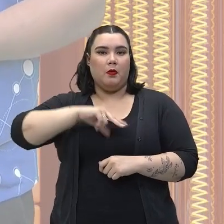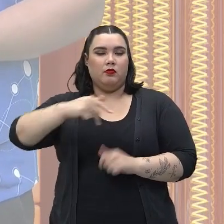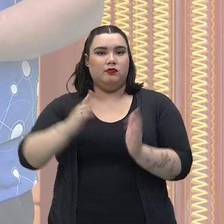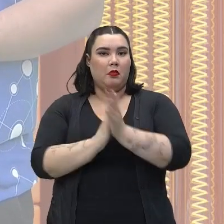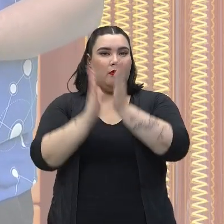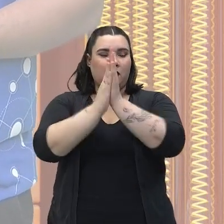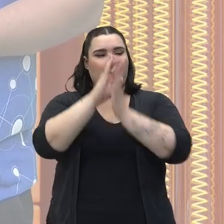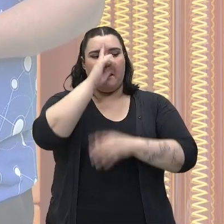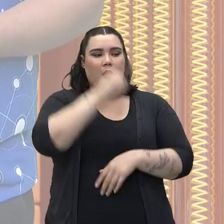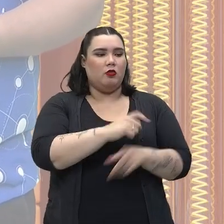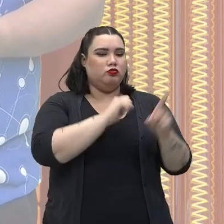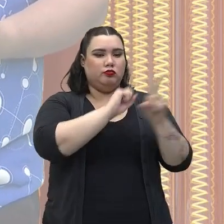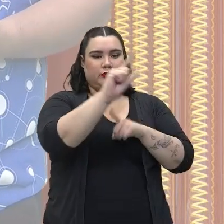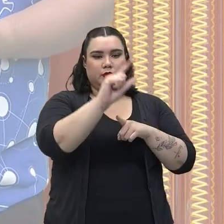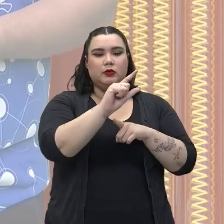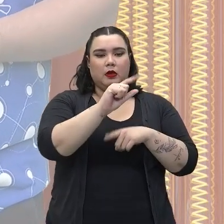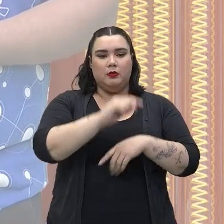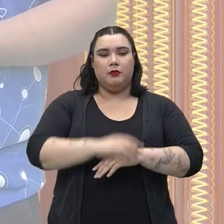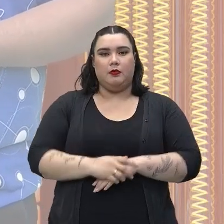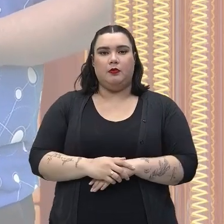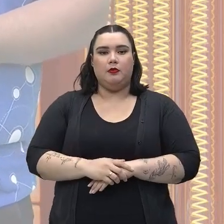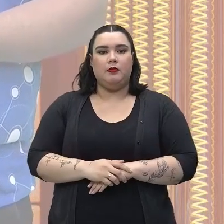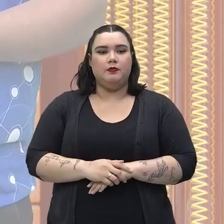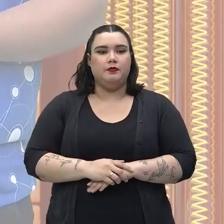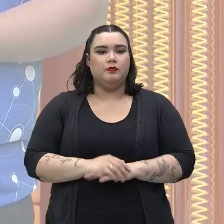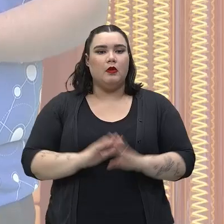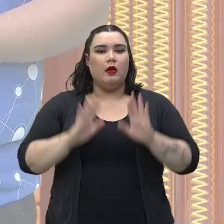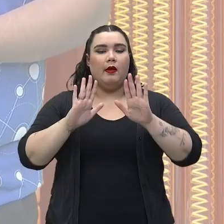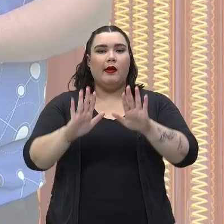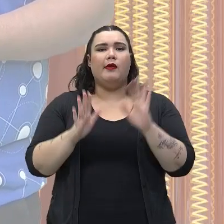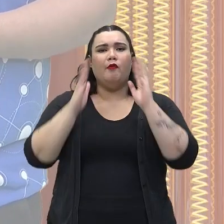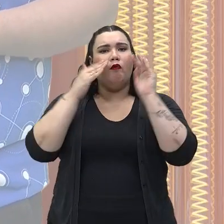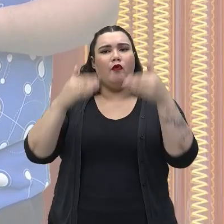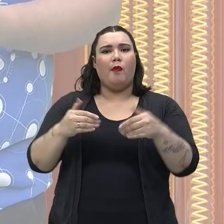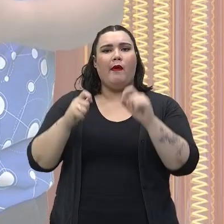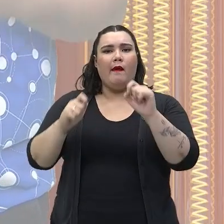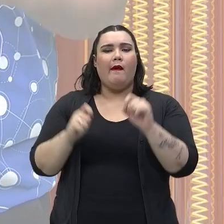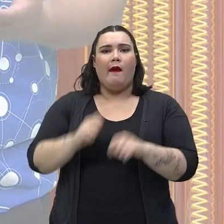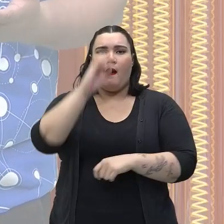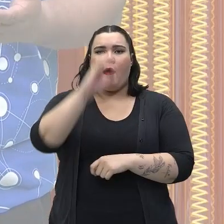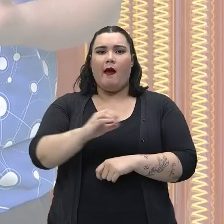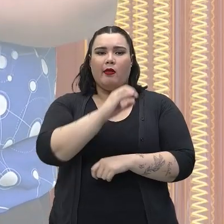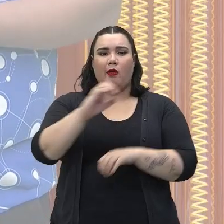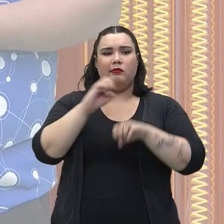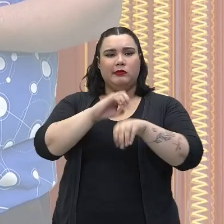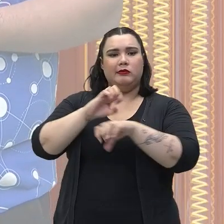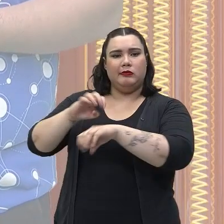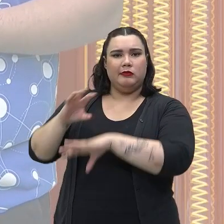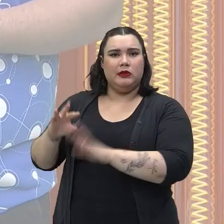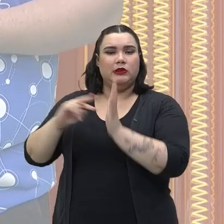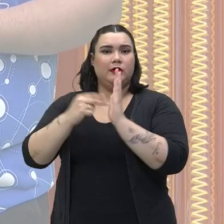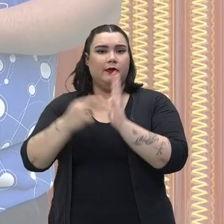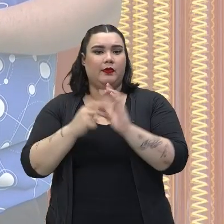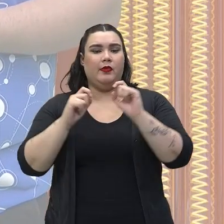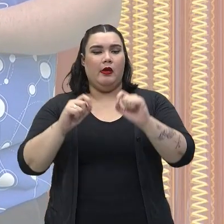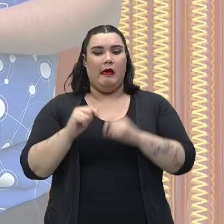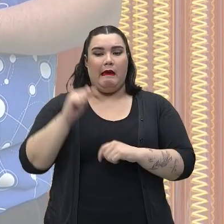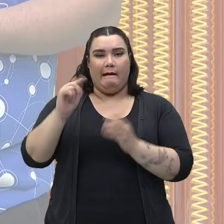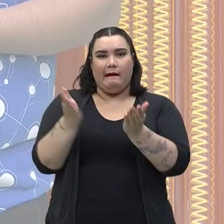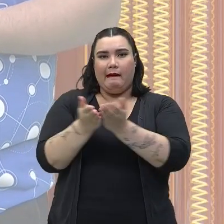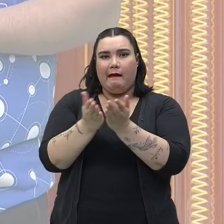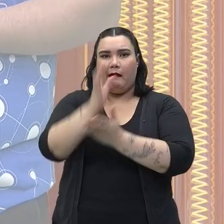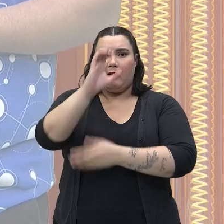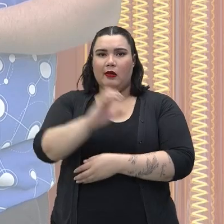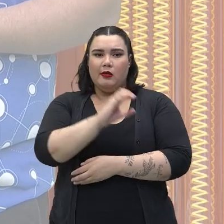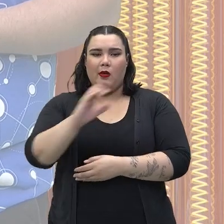de Pombal. Em relação à catequização, o que nós vamos ter aí? Transferência de responsabilidade da catequese dos indígenas para